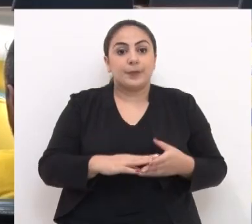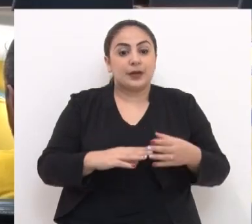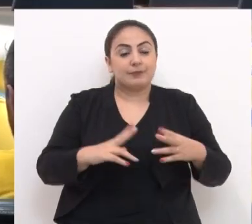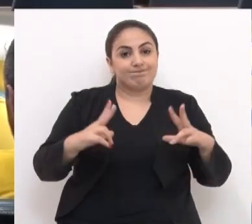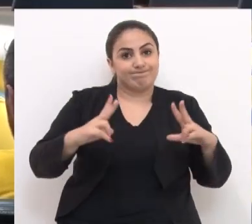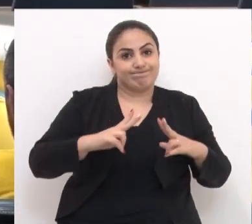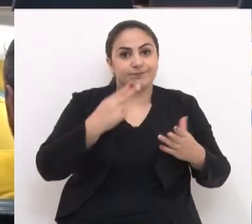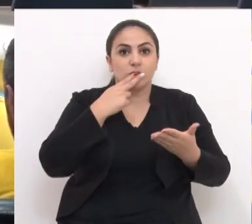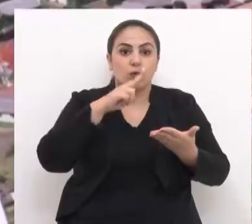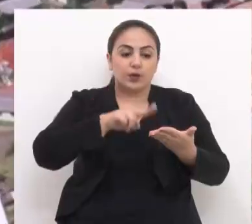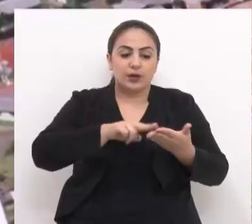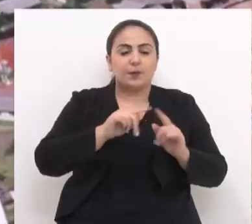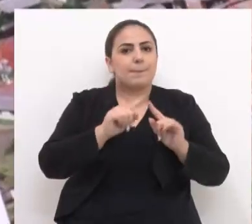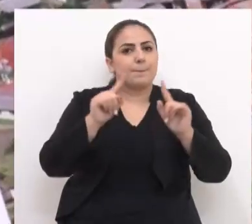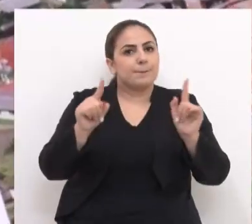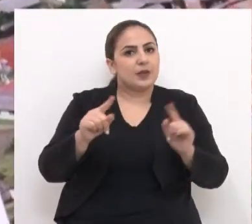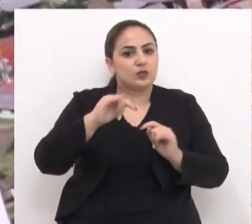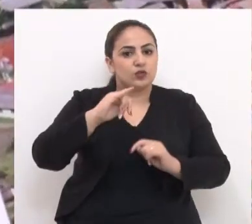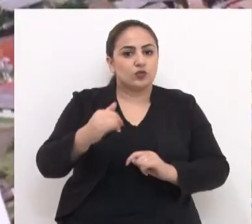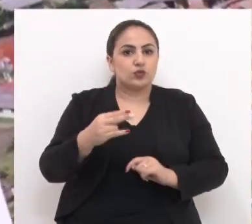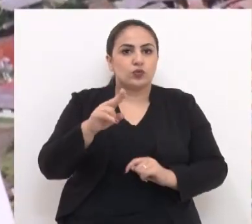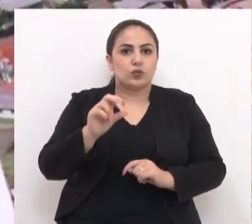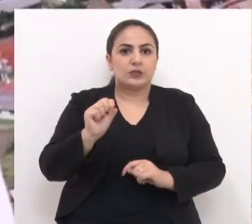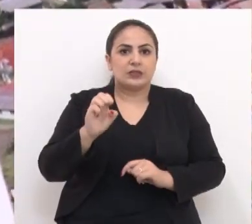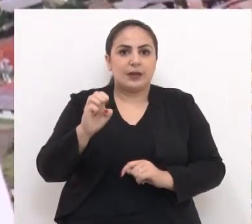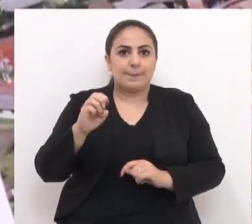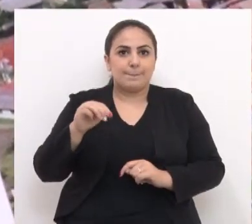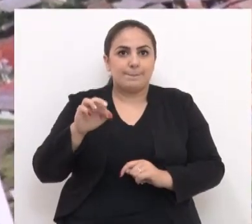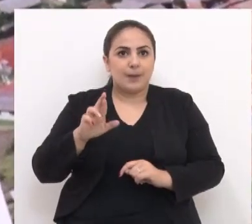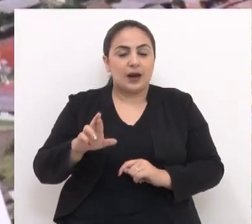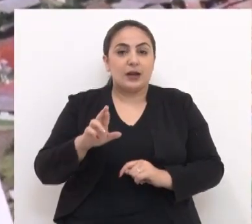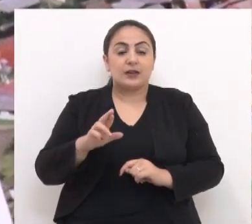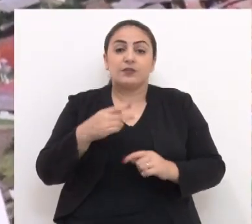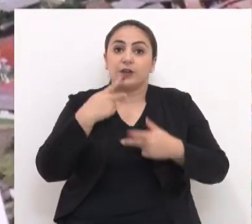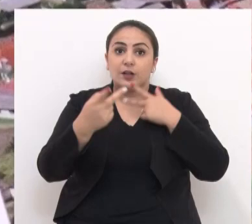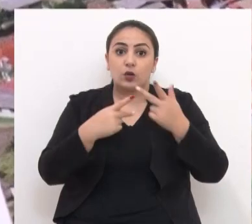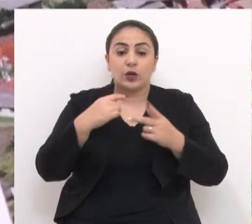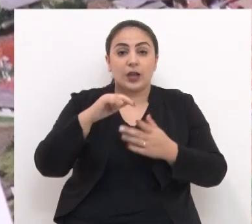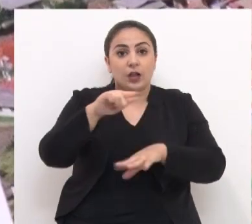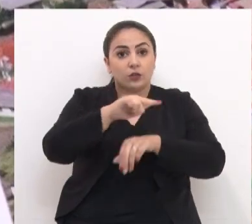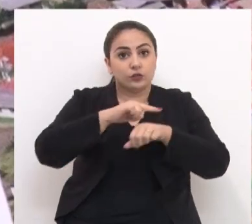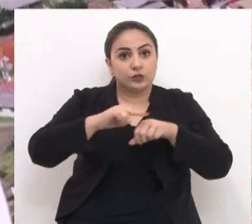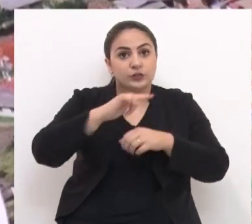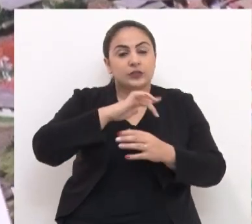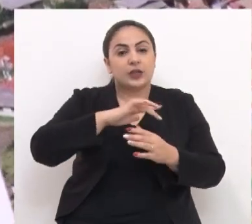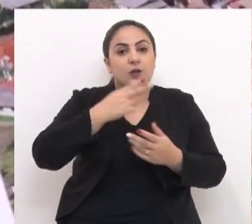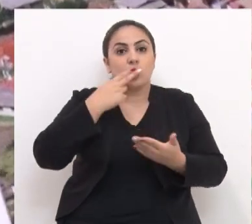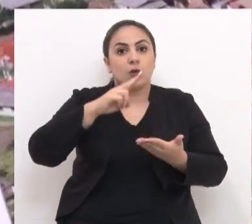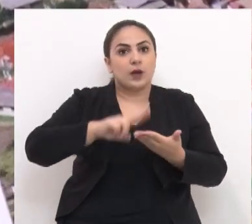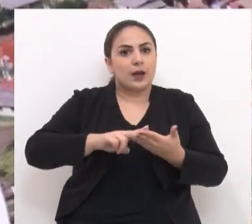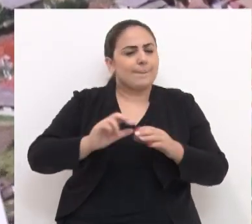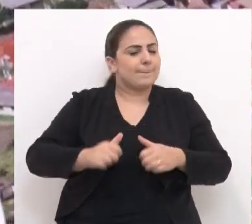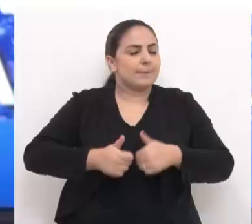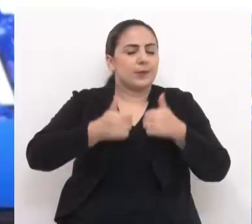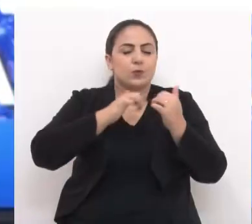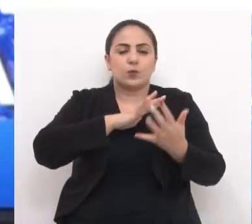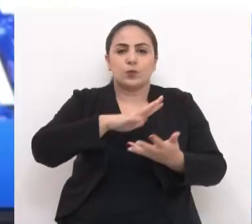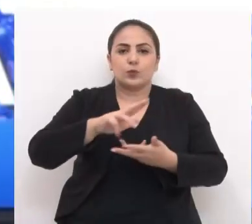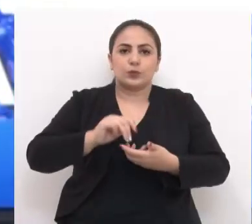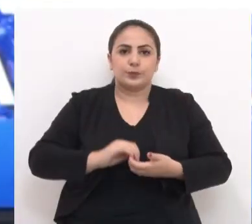a privatização. Mas Josemar Lara rebateu que a logística dos Correios é uma das melhores do